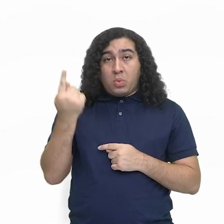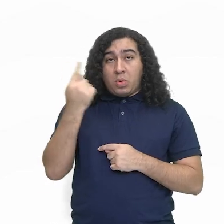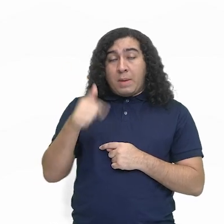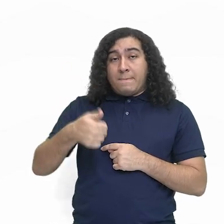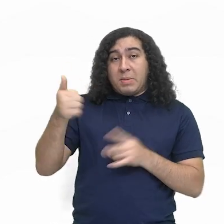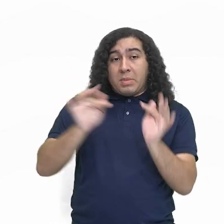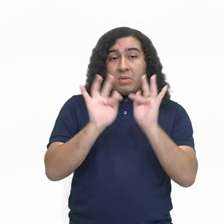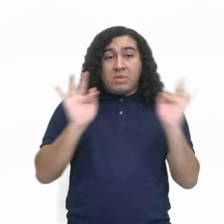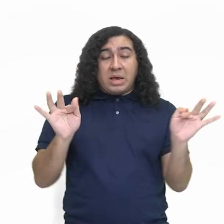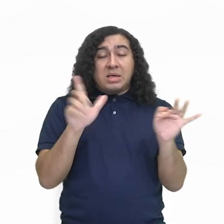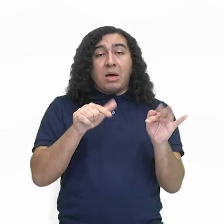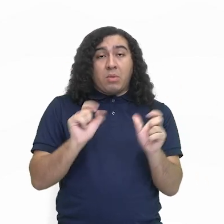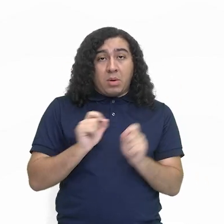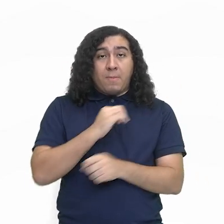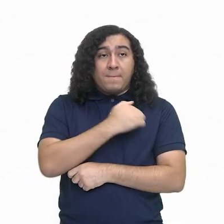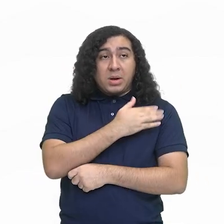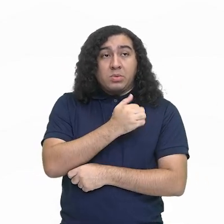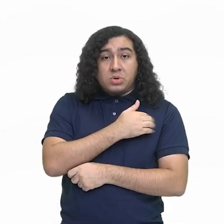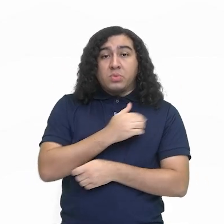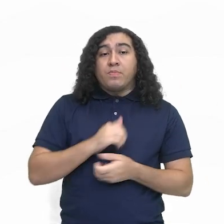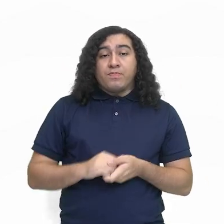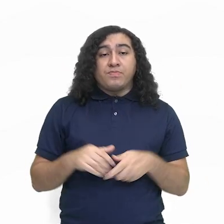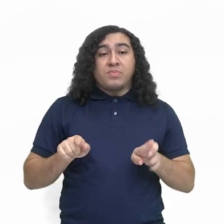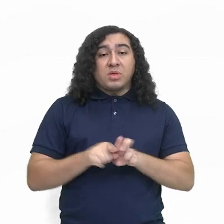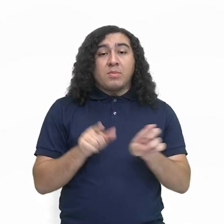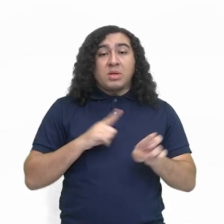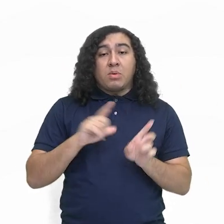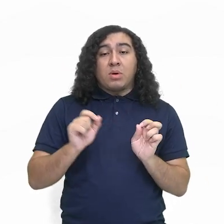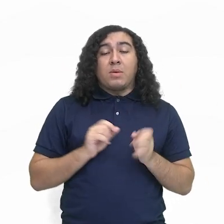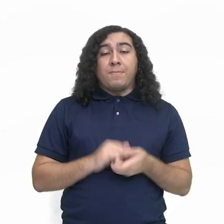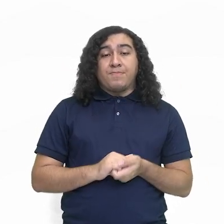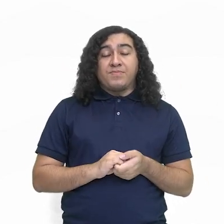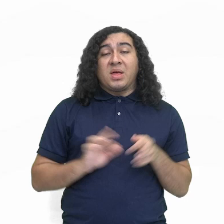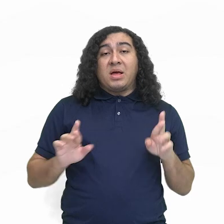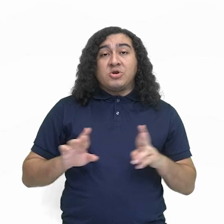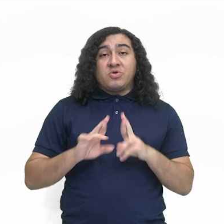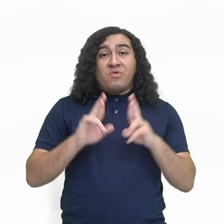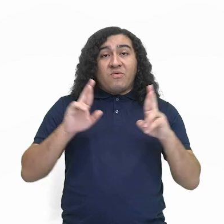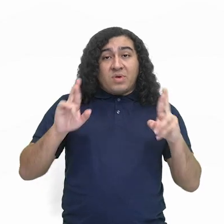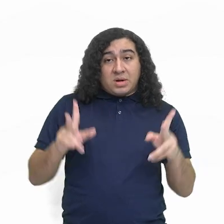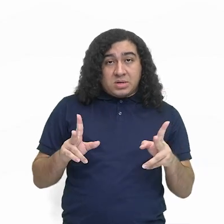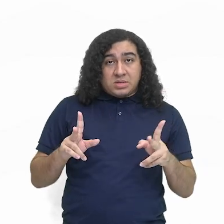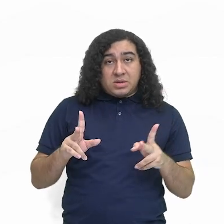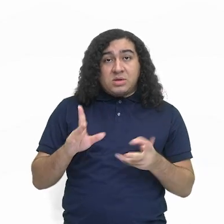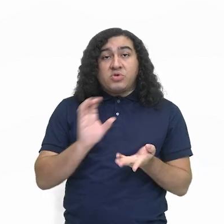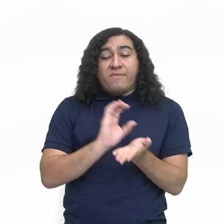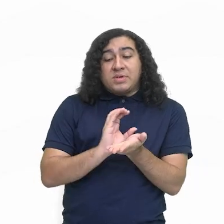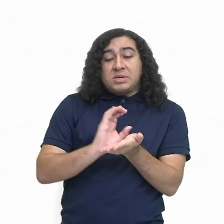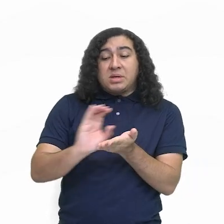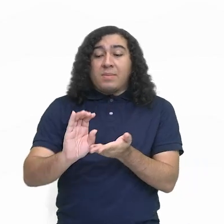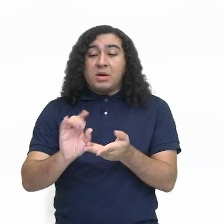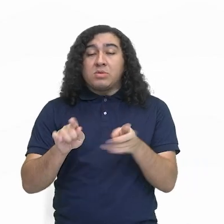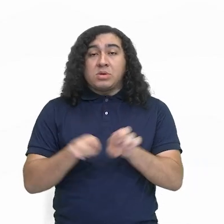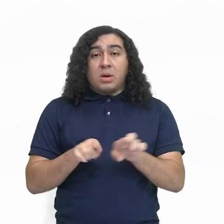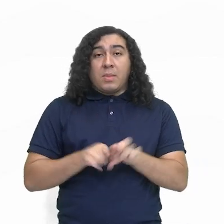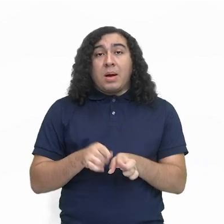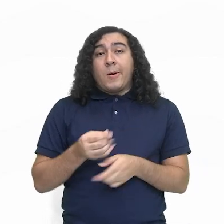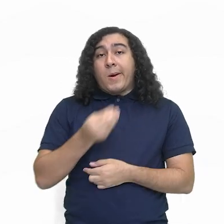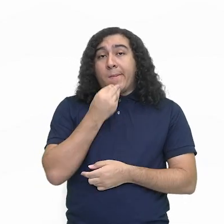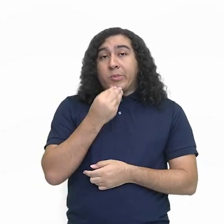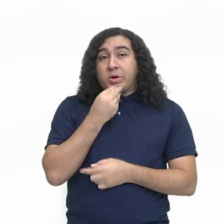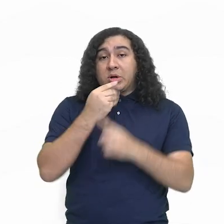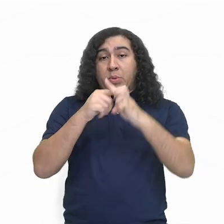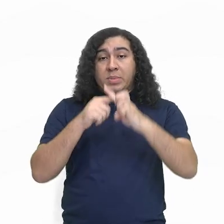do preconceito. Existe também a questão da disparidade de financiamento e patrocínio, oportunidades de competição